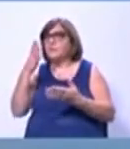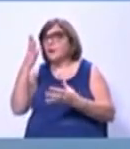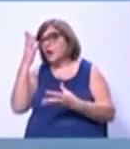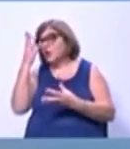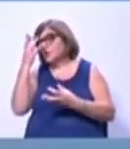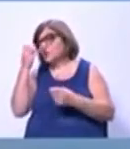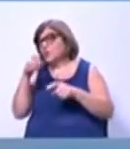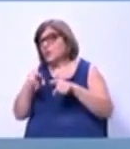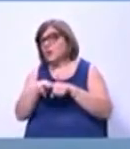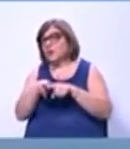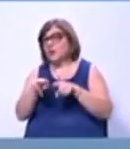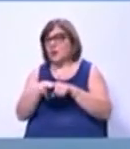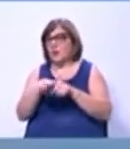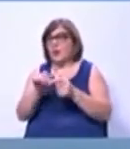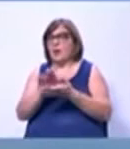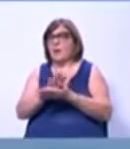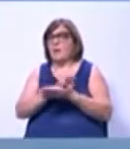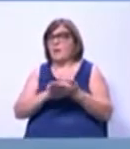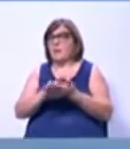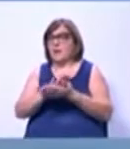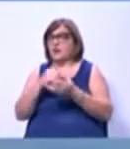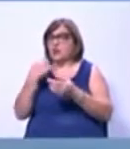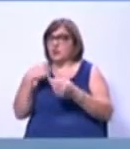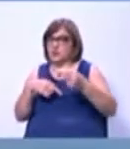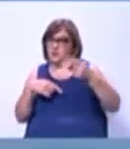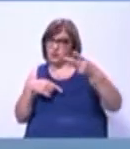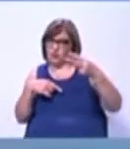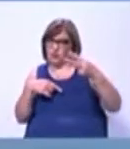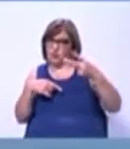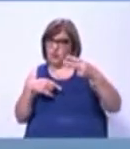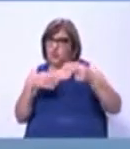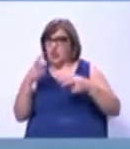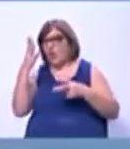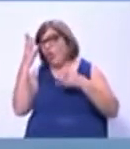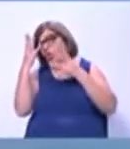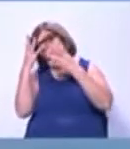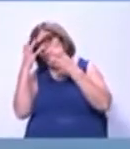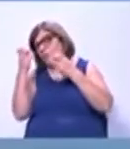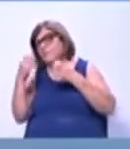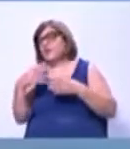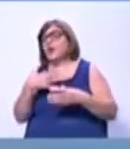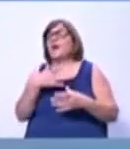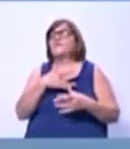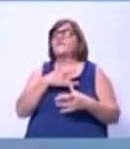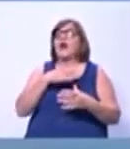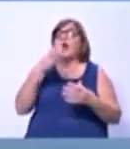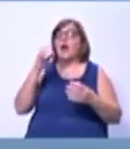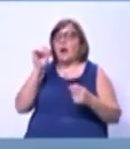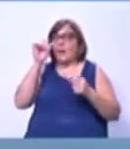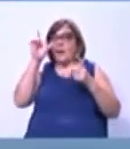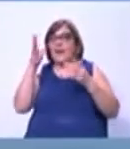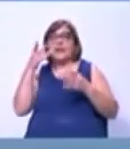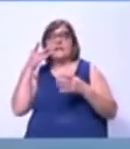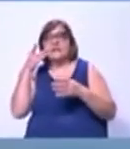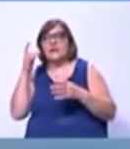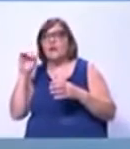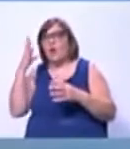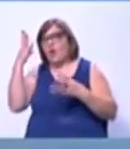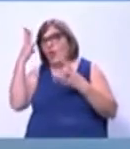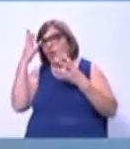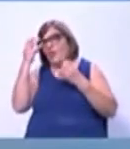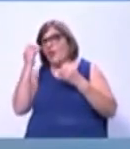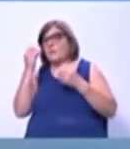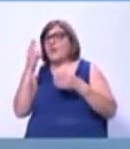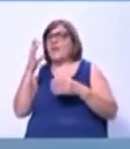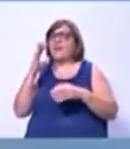sono, basicamente nós temos dois tipos de dorminhocos, aqueles que gostam muito de acordar cedo e aqueles que dormem, deitam-se mais